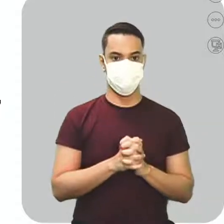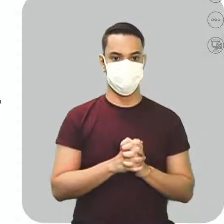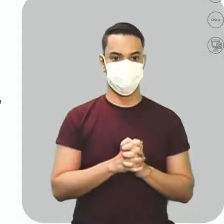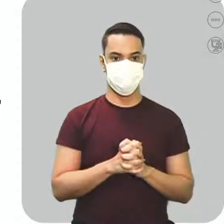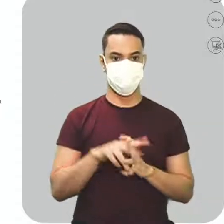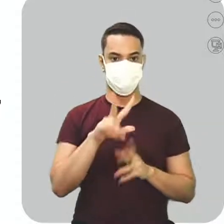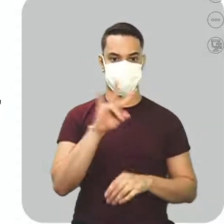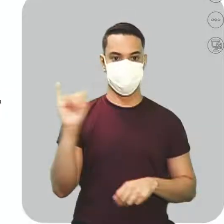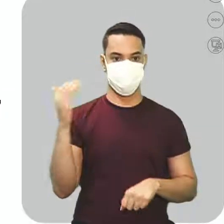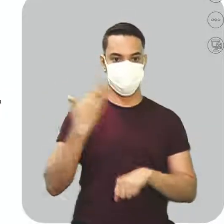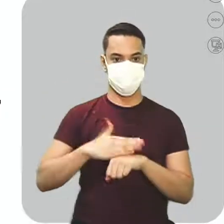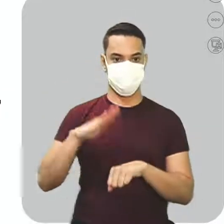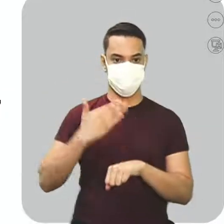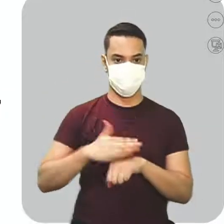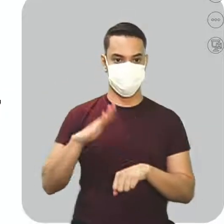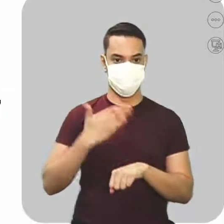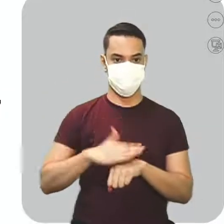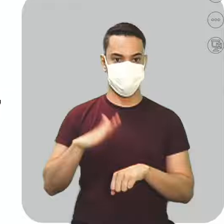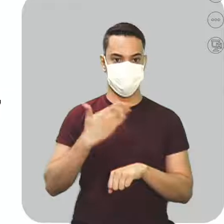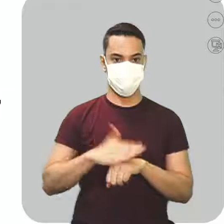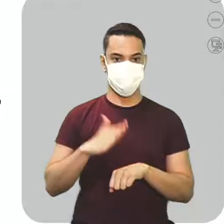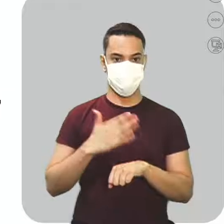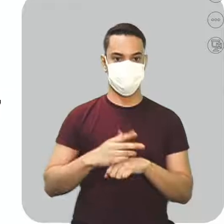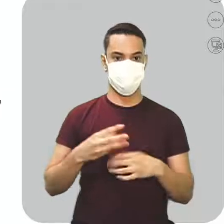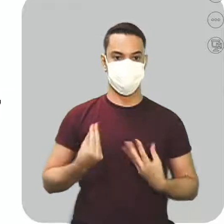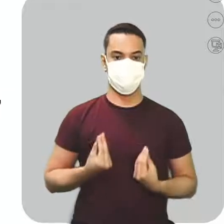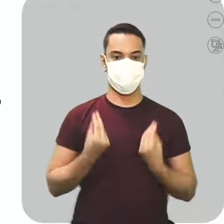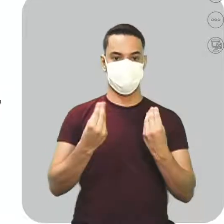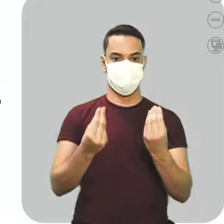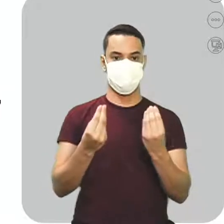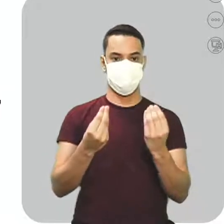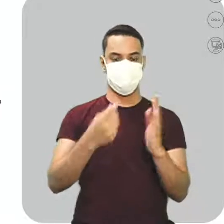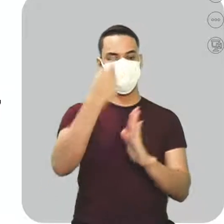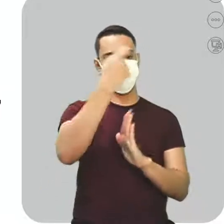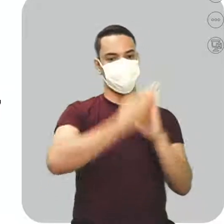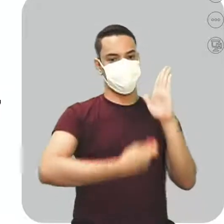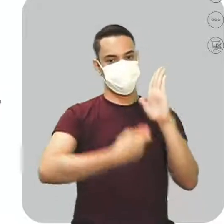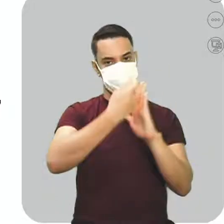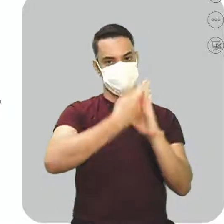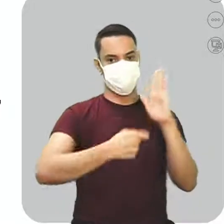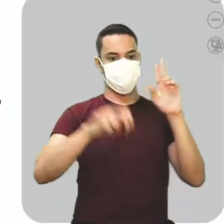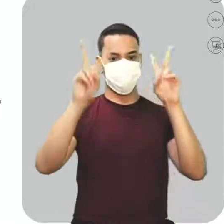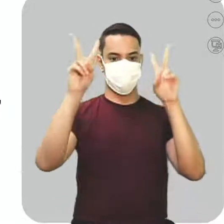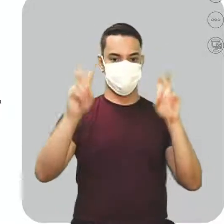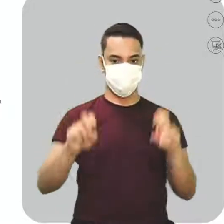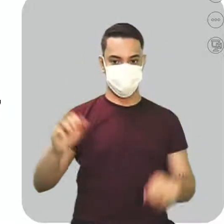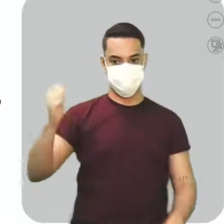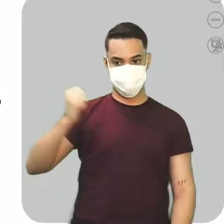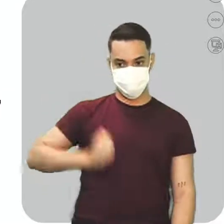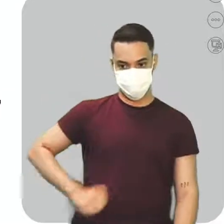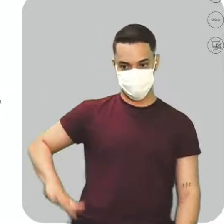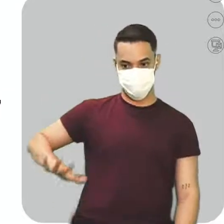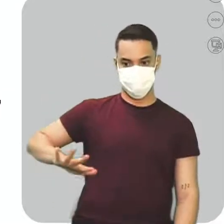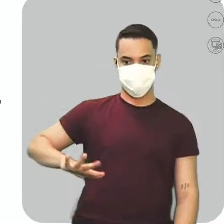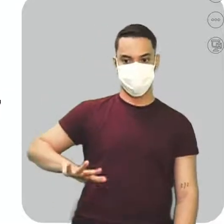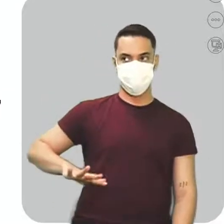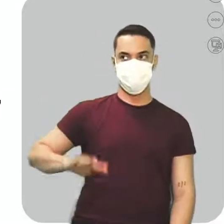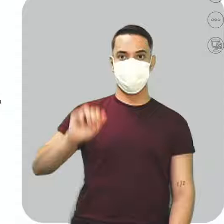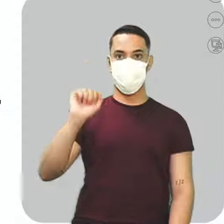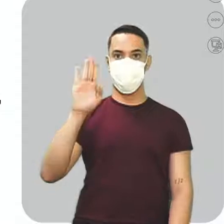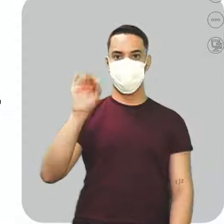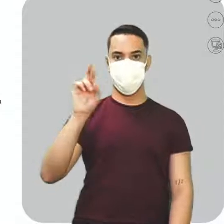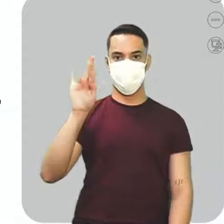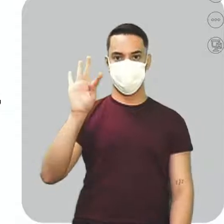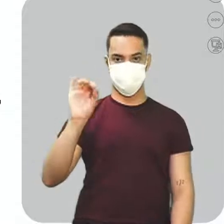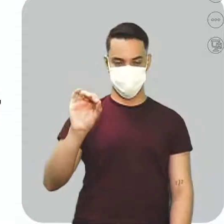que eu trouxe uma dissertação que fala do tema de aborto, tá bom? E